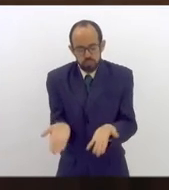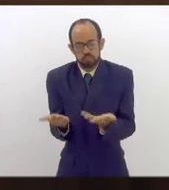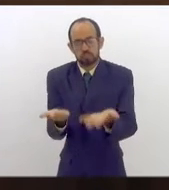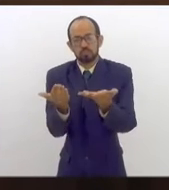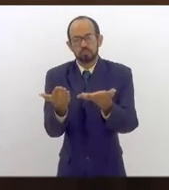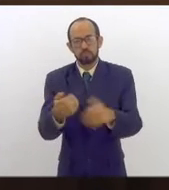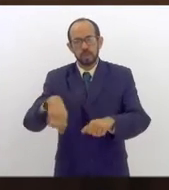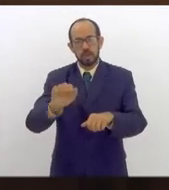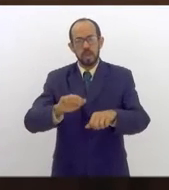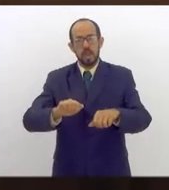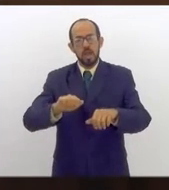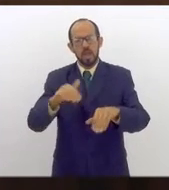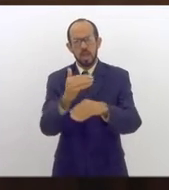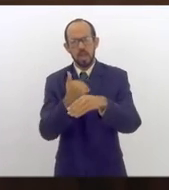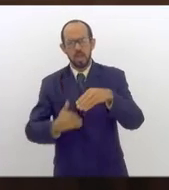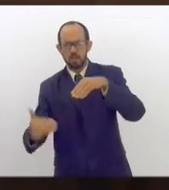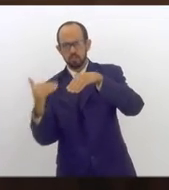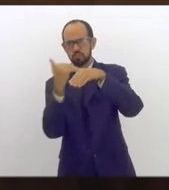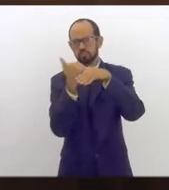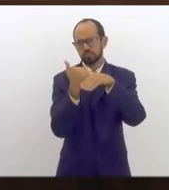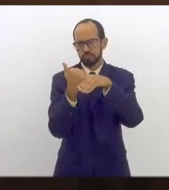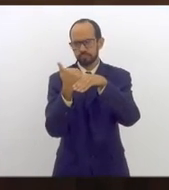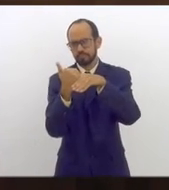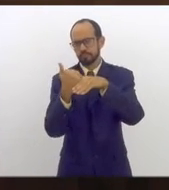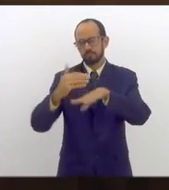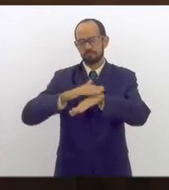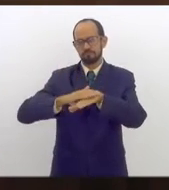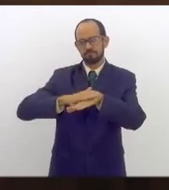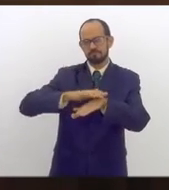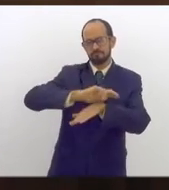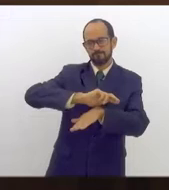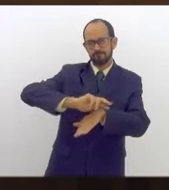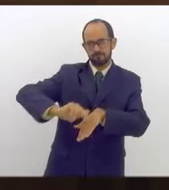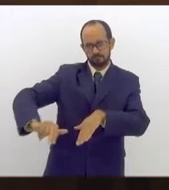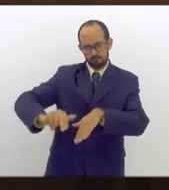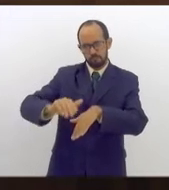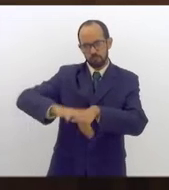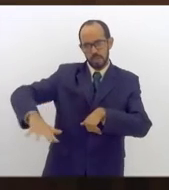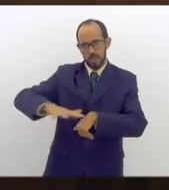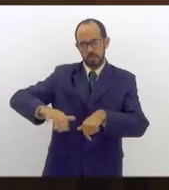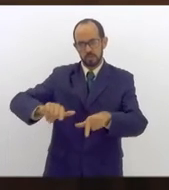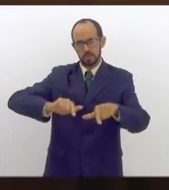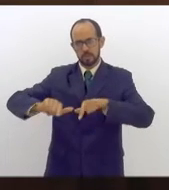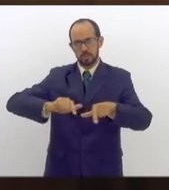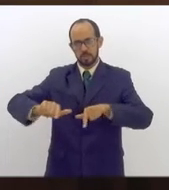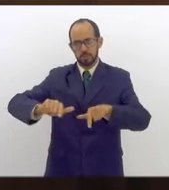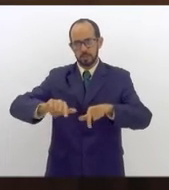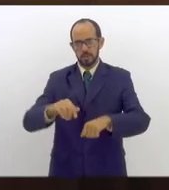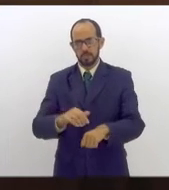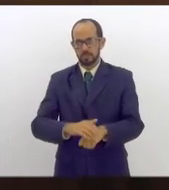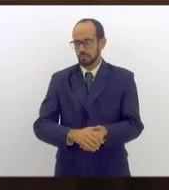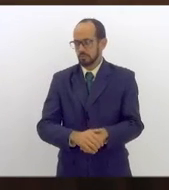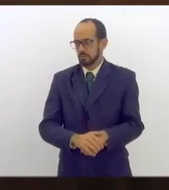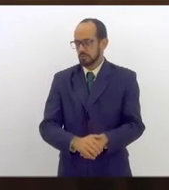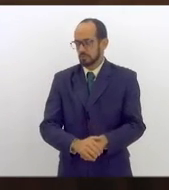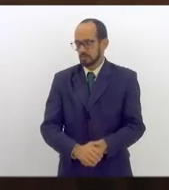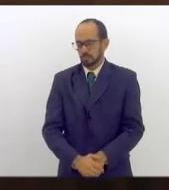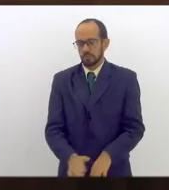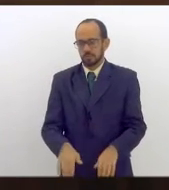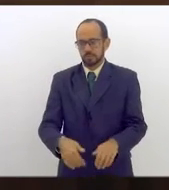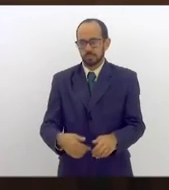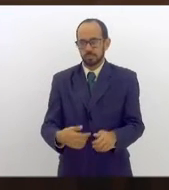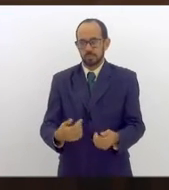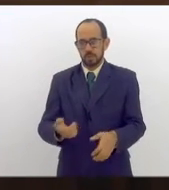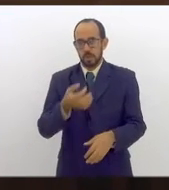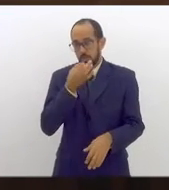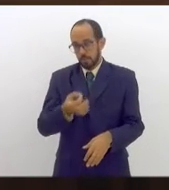igualdade étnico-racial no mercado de trabalho no âmbito do Estado do Rio de Janeiro. O